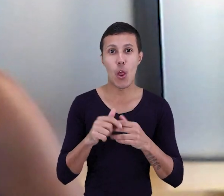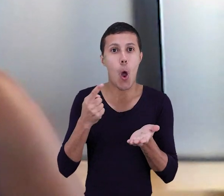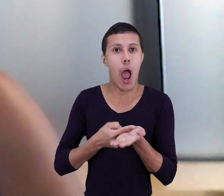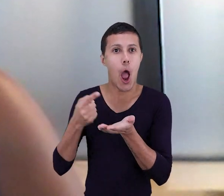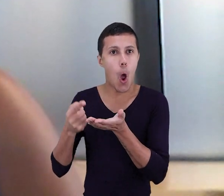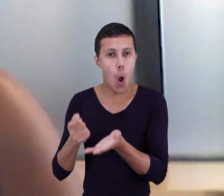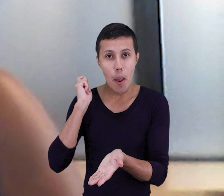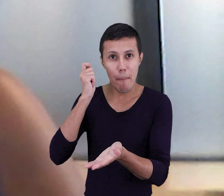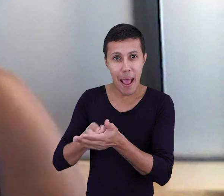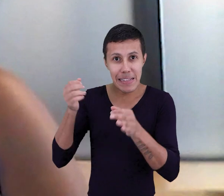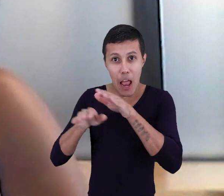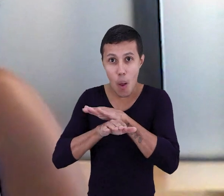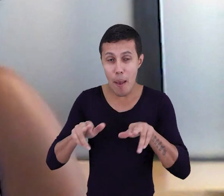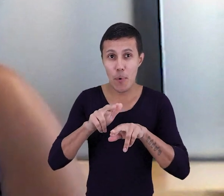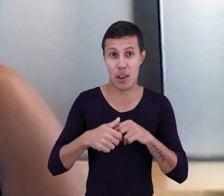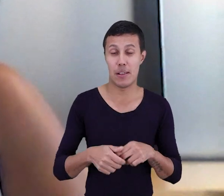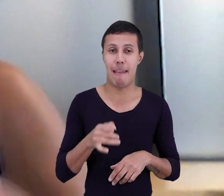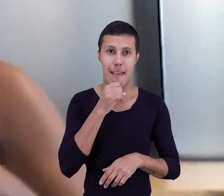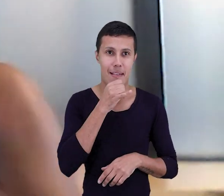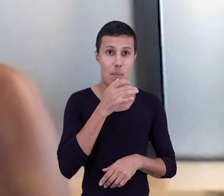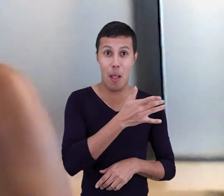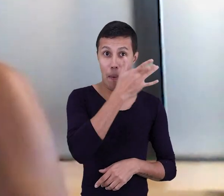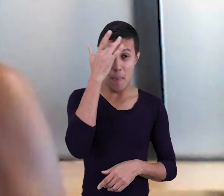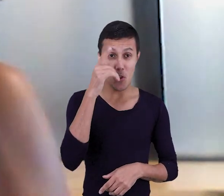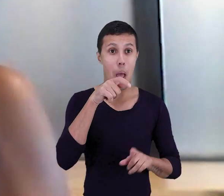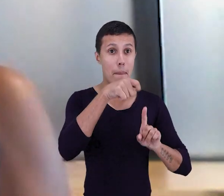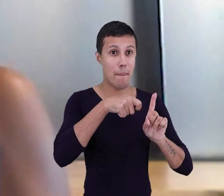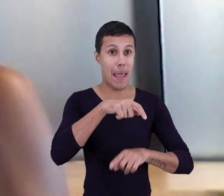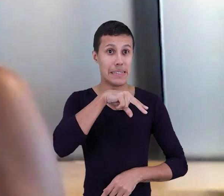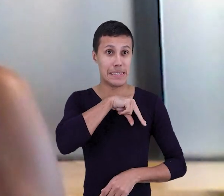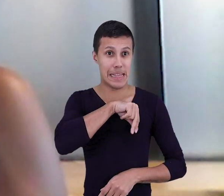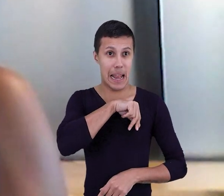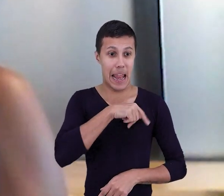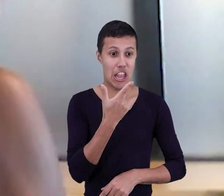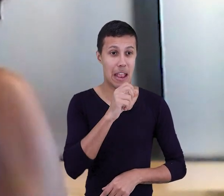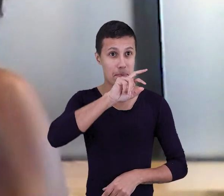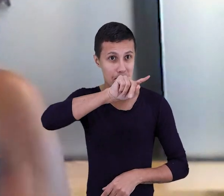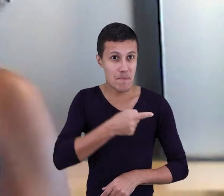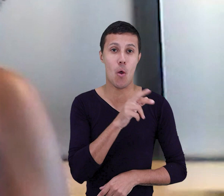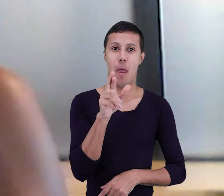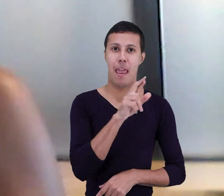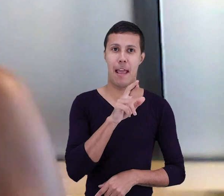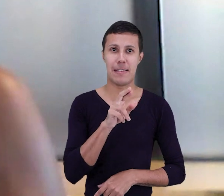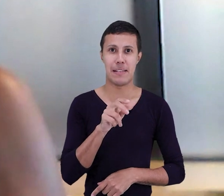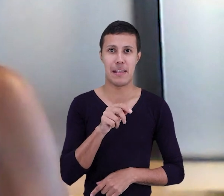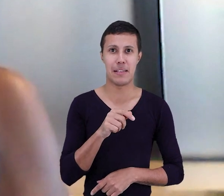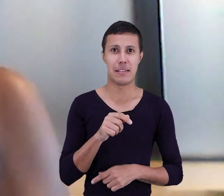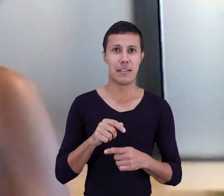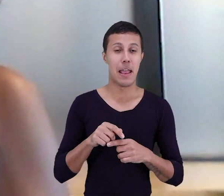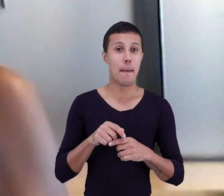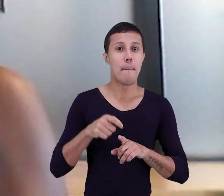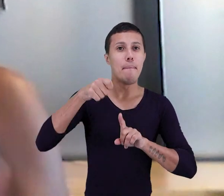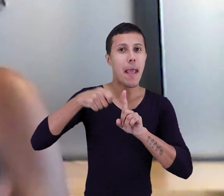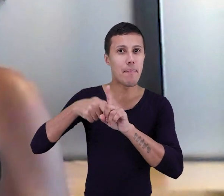que essa cobrança ela cesse, né? Porque uma coisa, Patrícia, é uma pessoa que ganha 10 mil reais ter uma cobrança ali de 15 reais todo mês. Outra